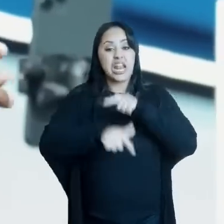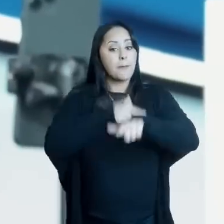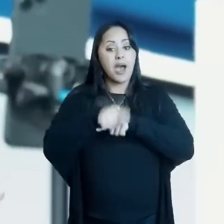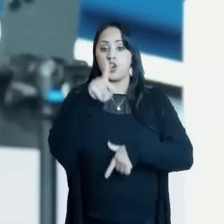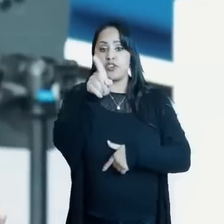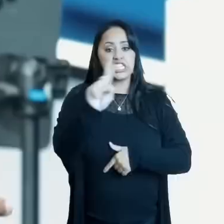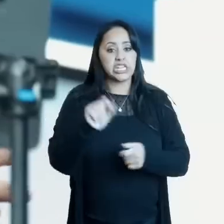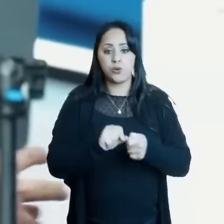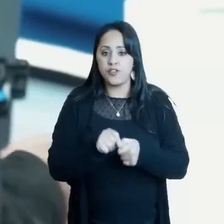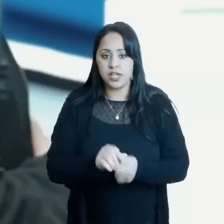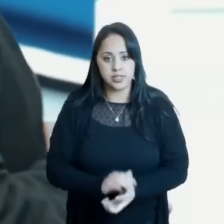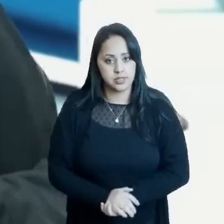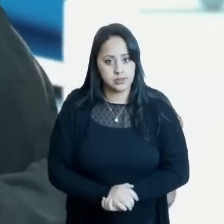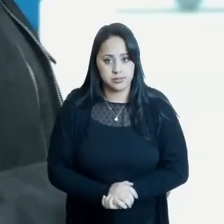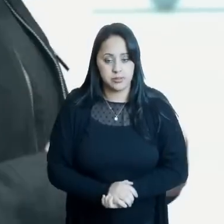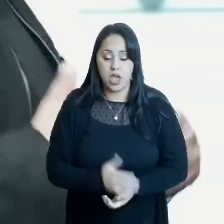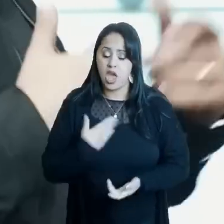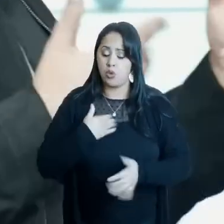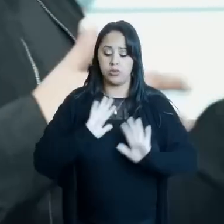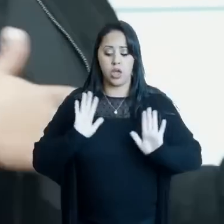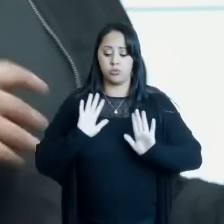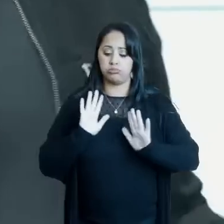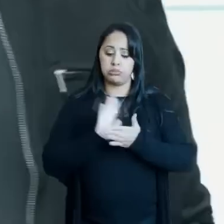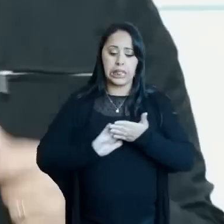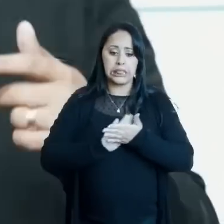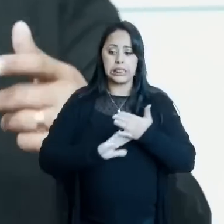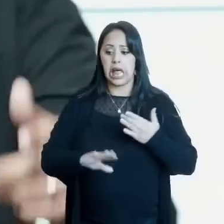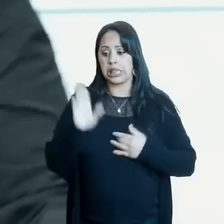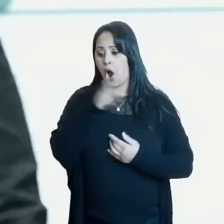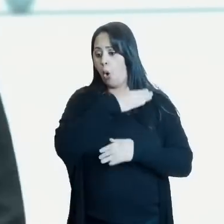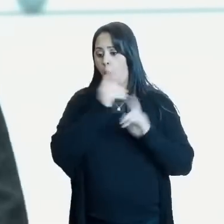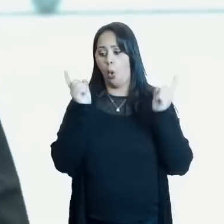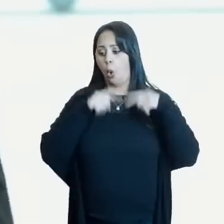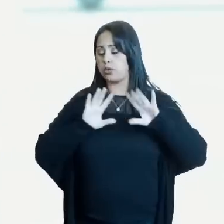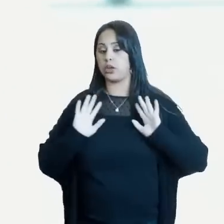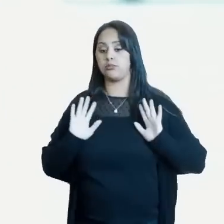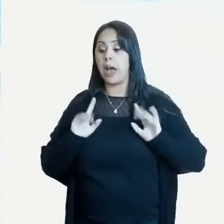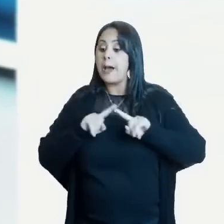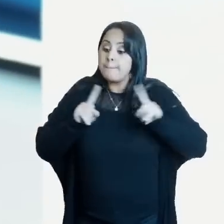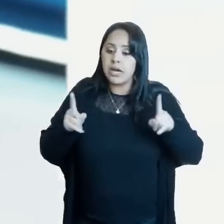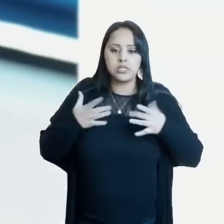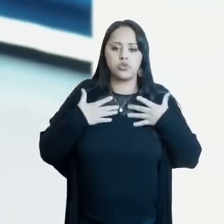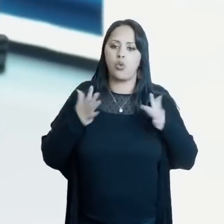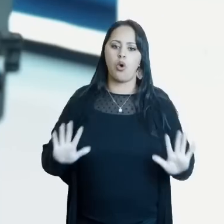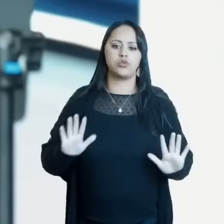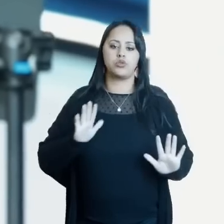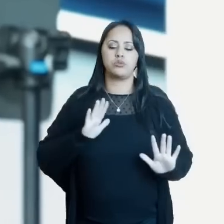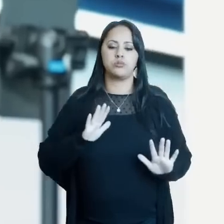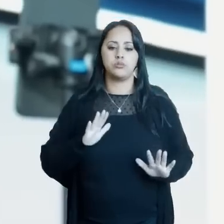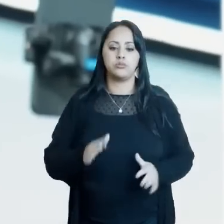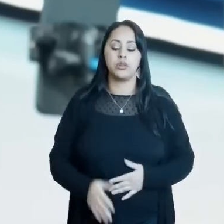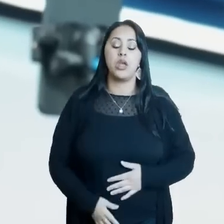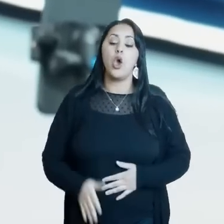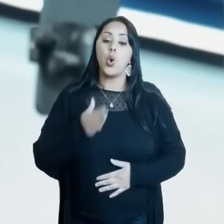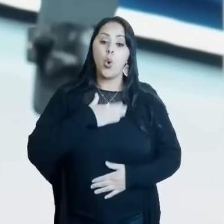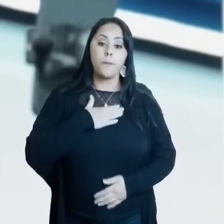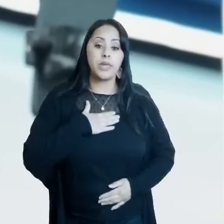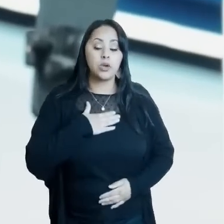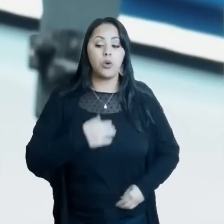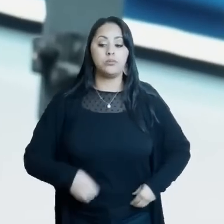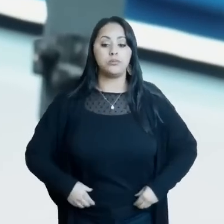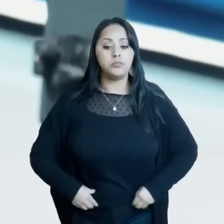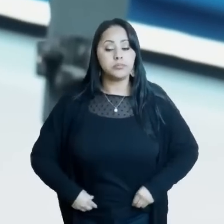porque todas as pessoas que trabalham comigo, direto e indiretamente, com os meus produtos, serviços, empresas, lembrando que o